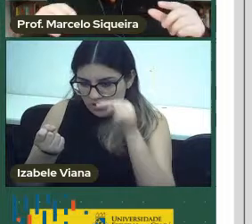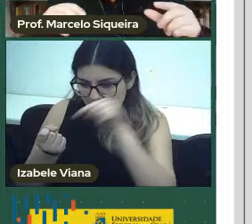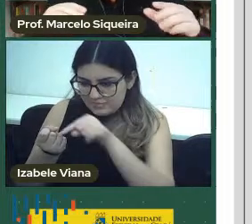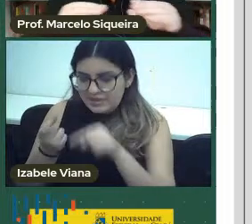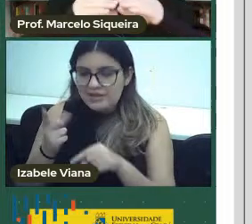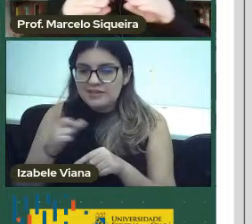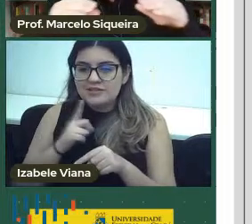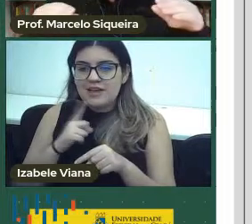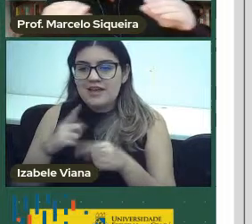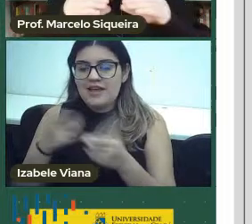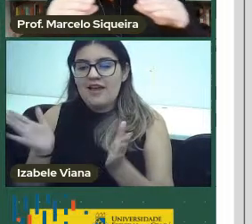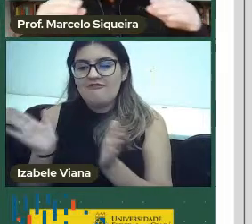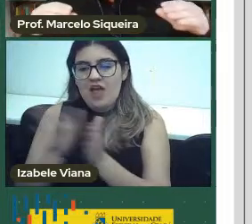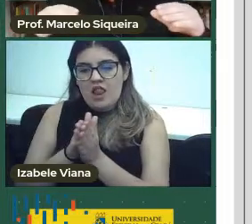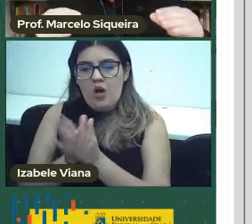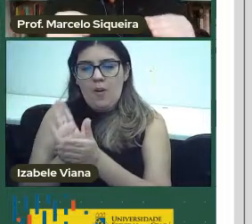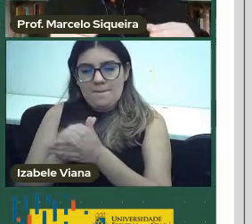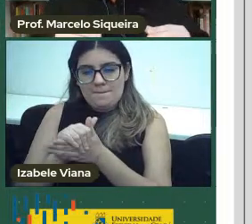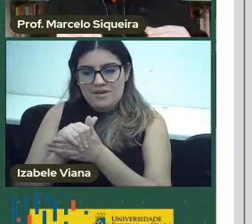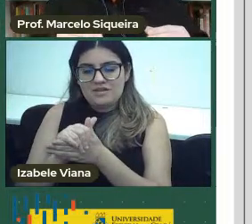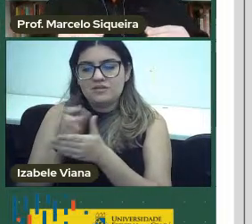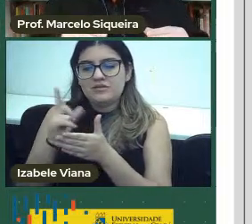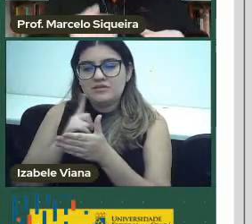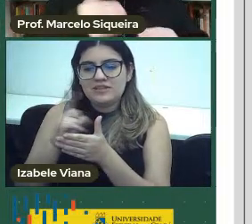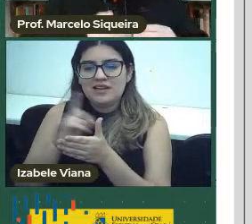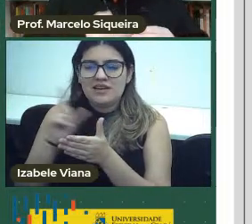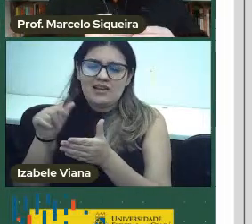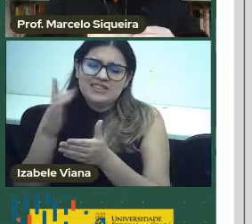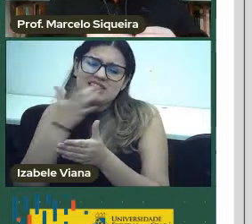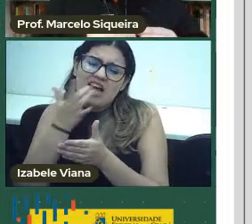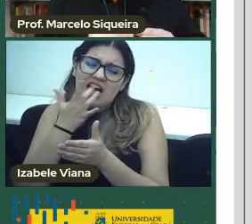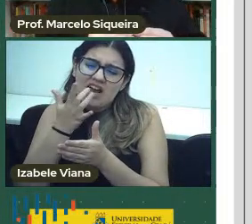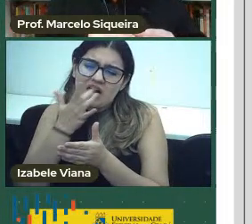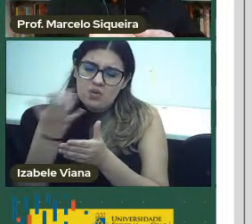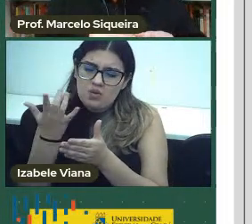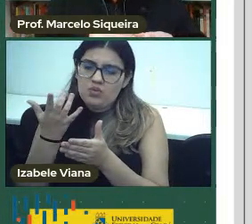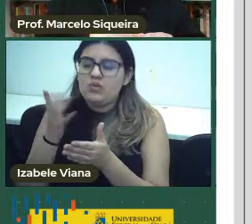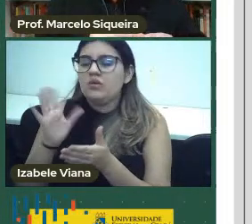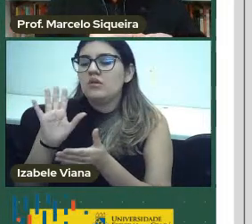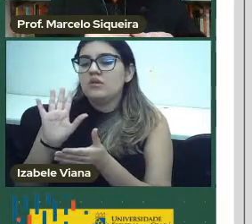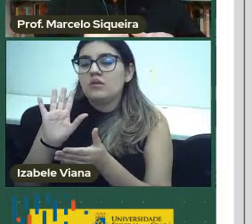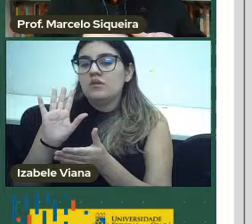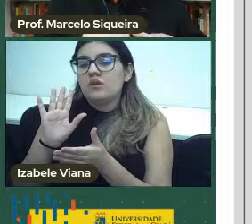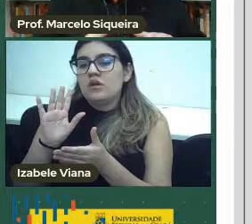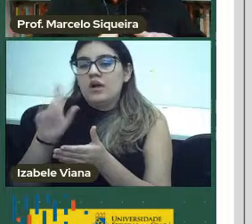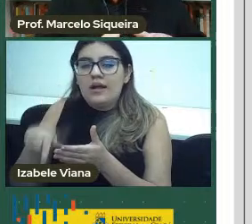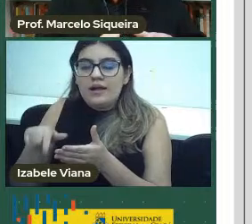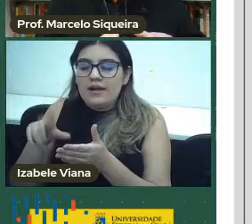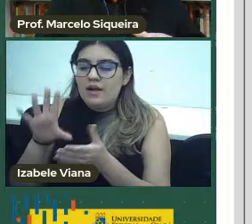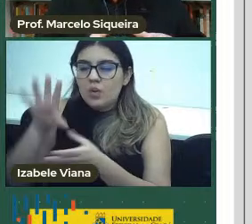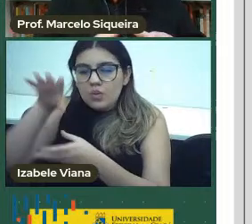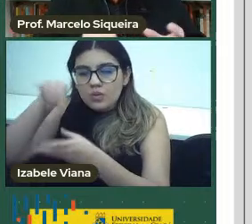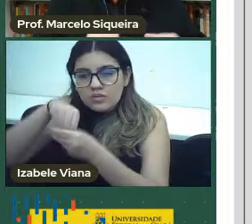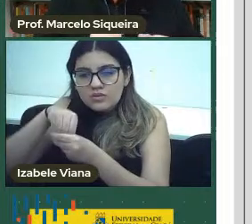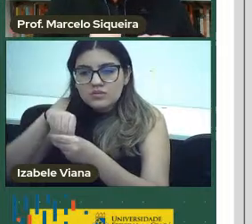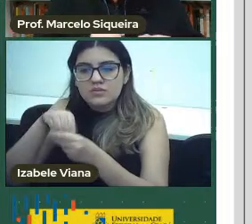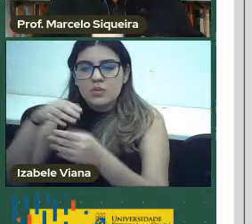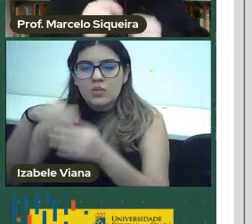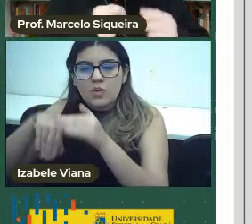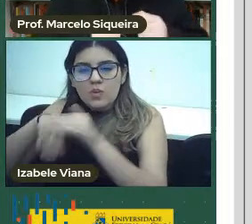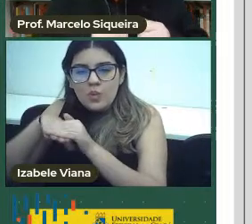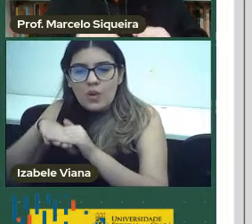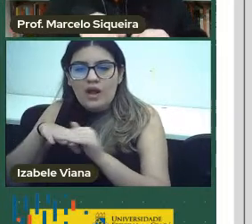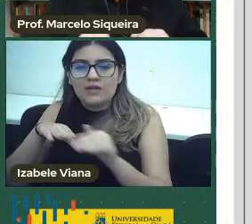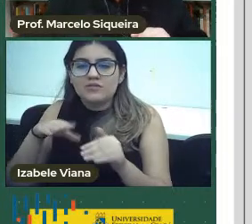envelope, né? um saquinho de pano, né? Que eu guardo ali dentro os poucos dólares, os poucos euros que eu